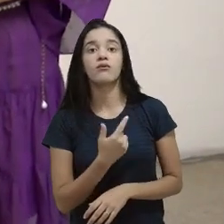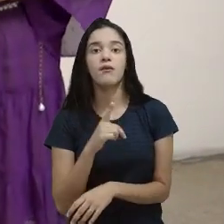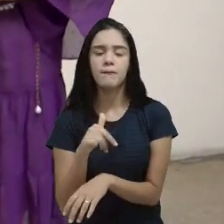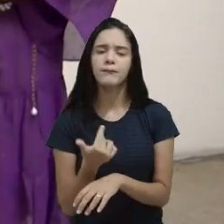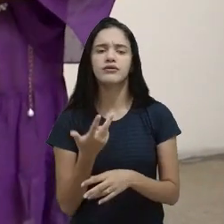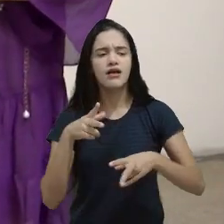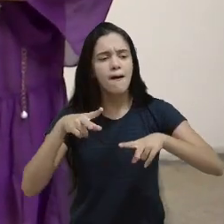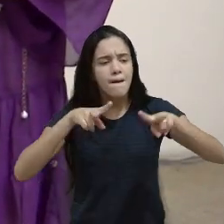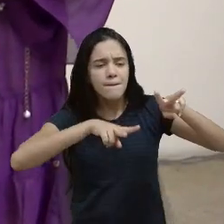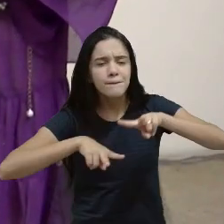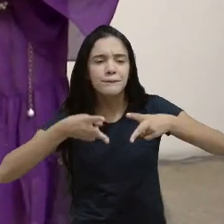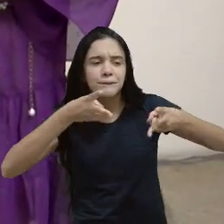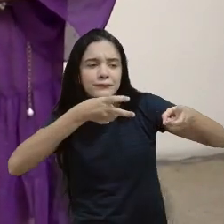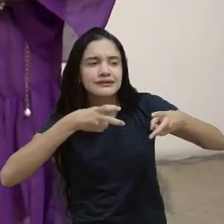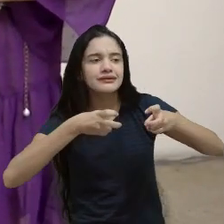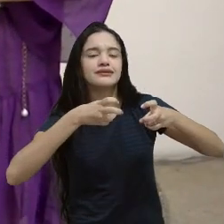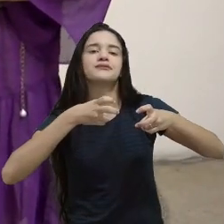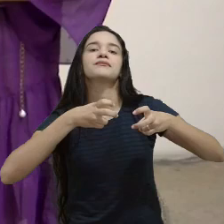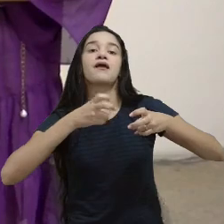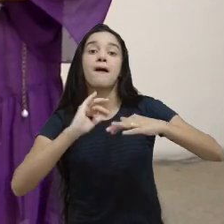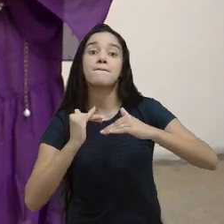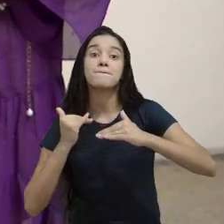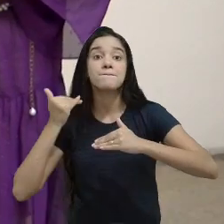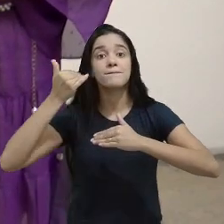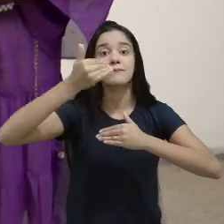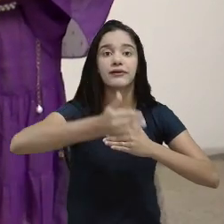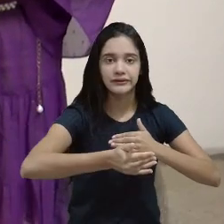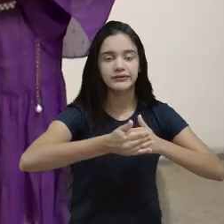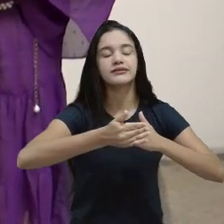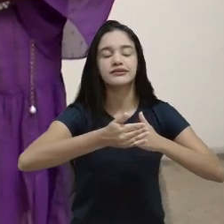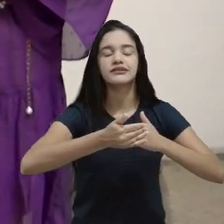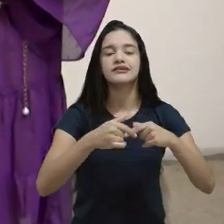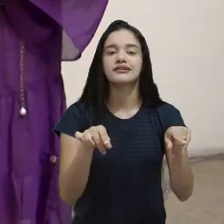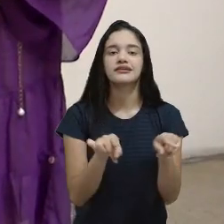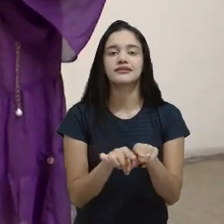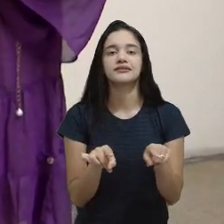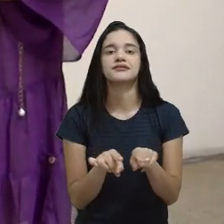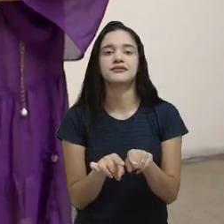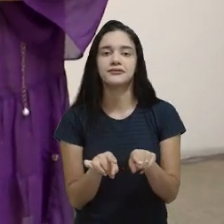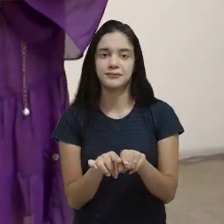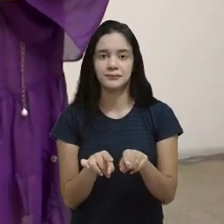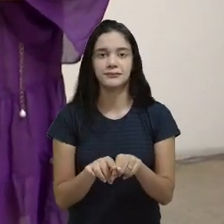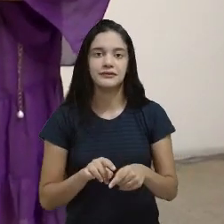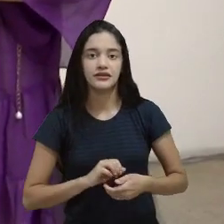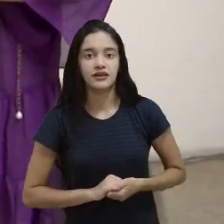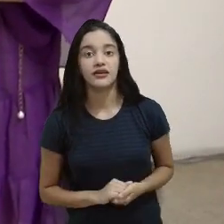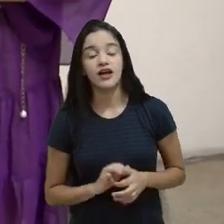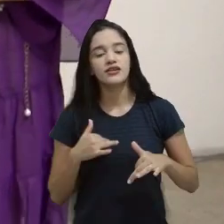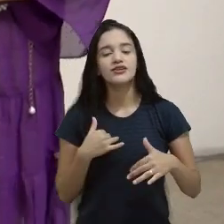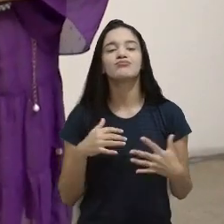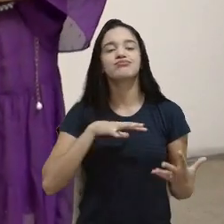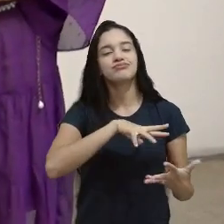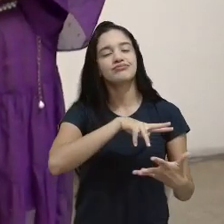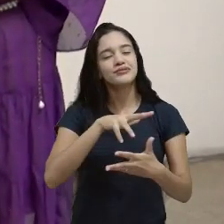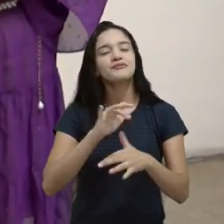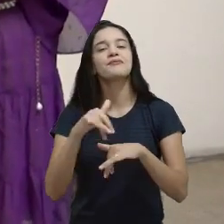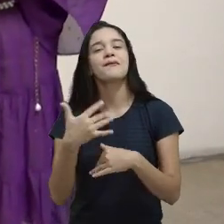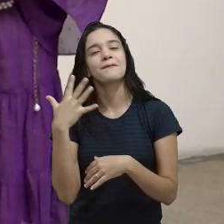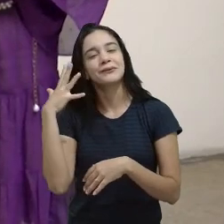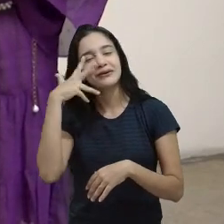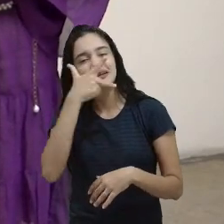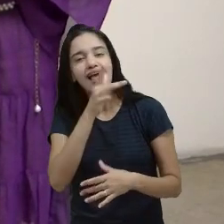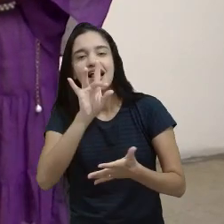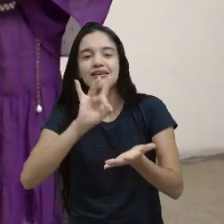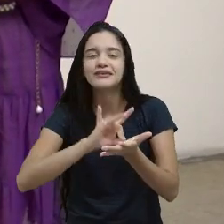nossos olhos para além do que está aqui posto e a gente possa vislumbrar mundos mais bonitos, realidades mais